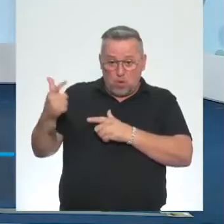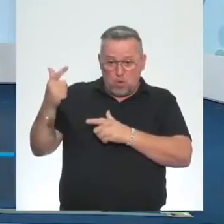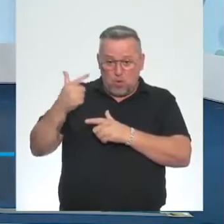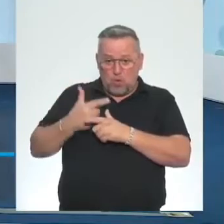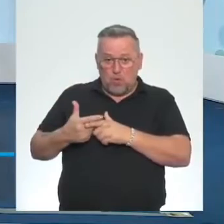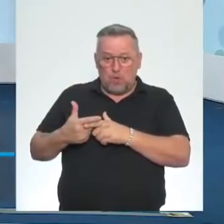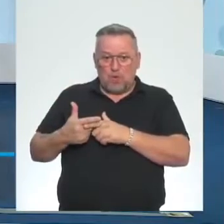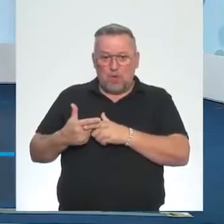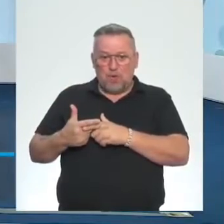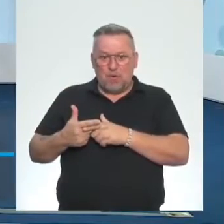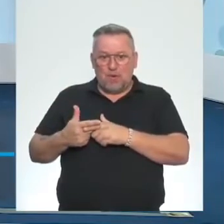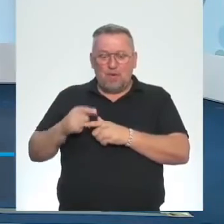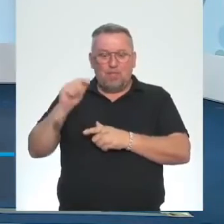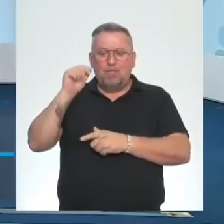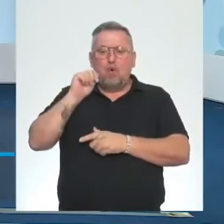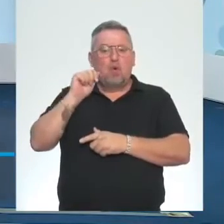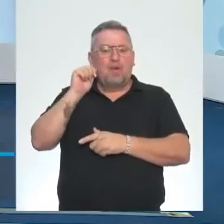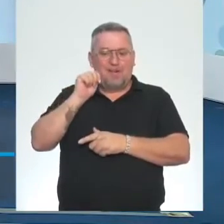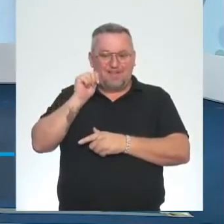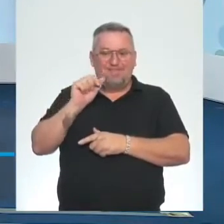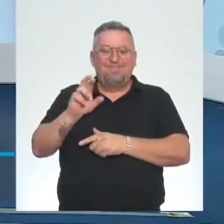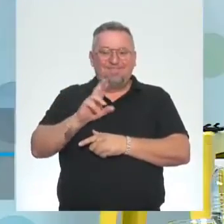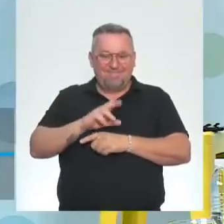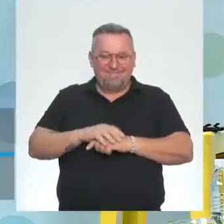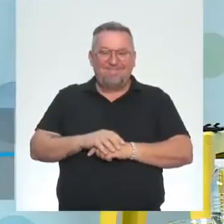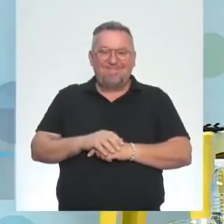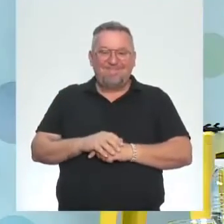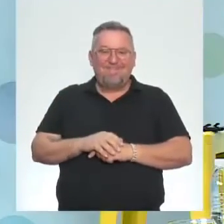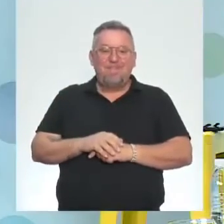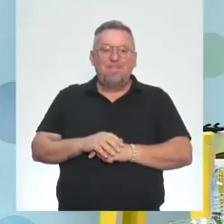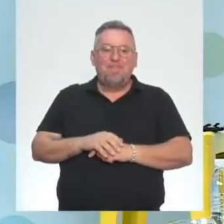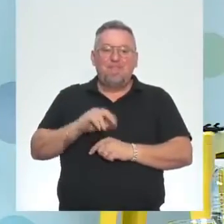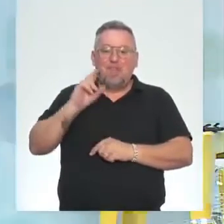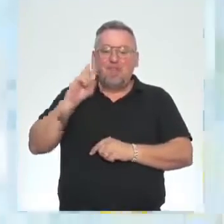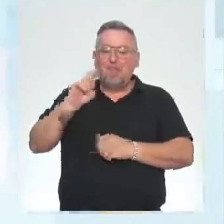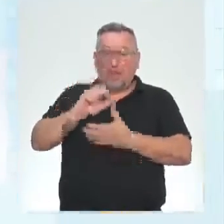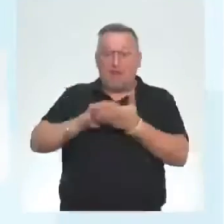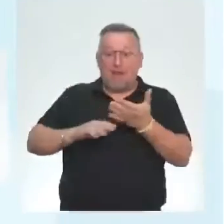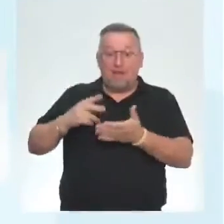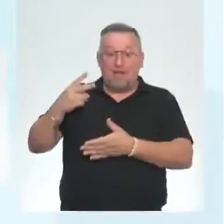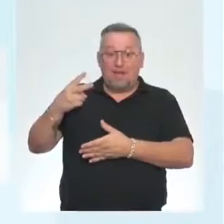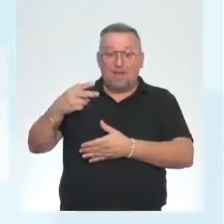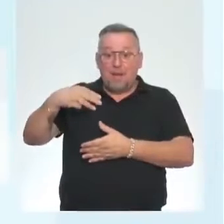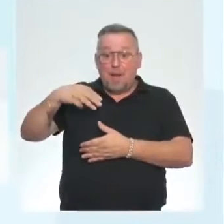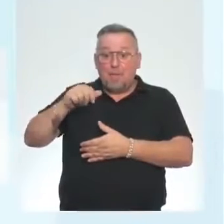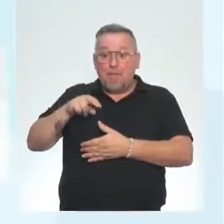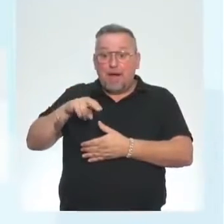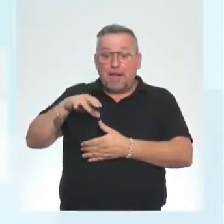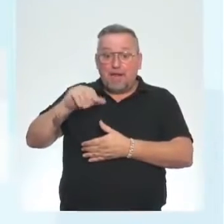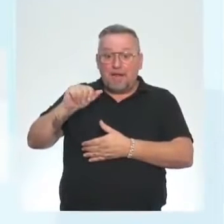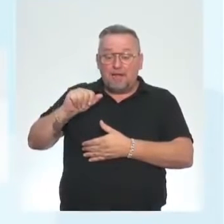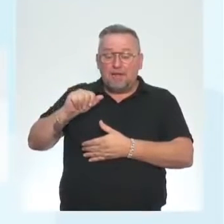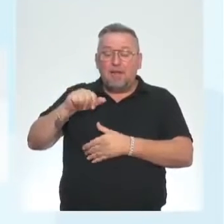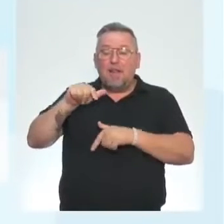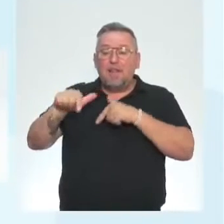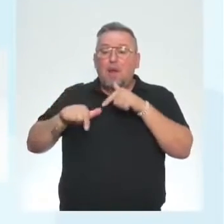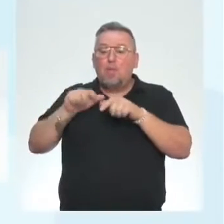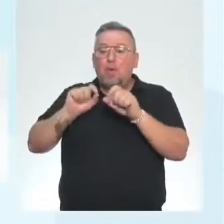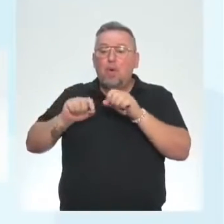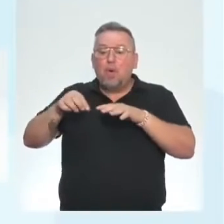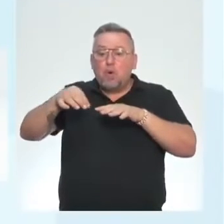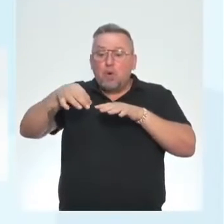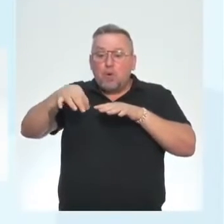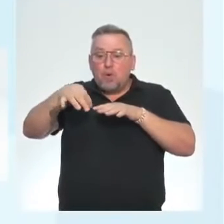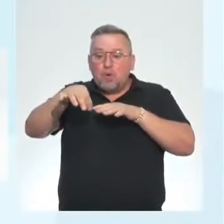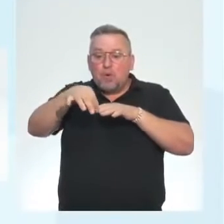uma situação, um problema para as mulheres. Pode ser? Perfeito. Vamos fazer a leitura? Atividade 2. A Mariana, ela é manicure e maquiadora.